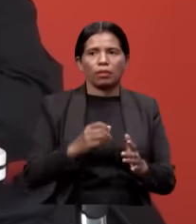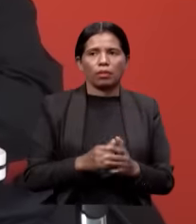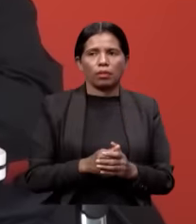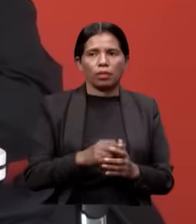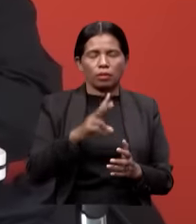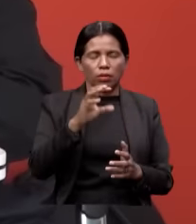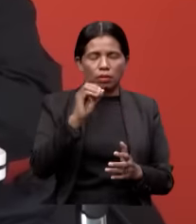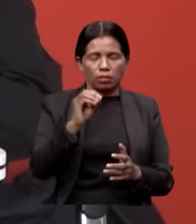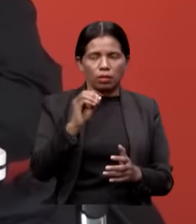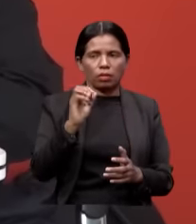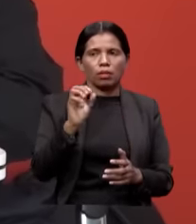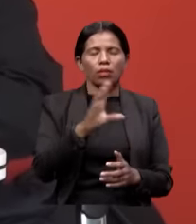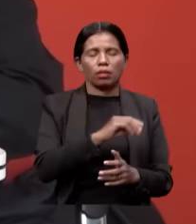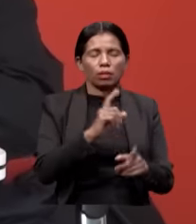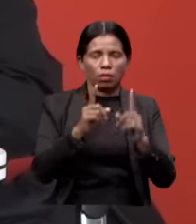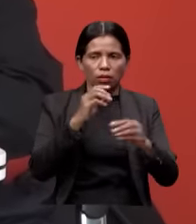2018 bara 2000 mos se kolerne